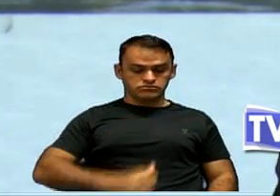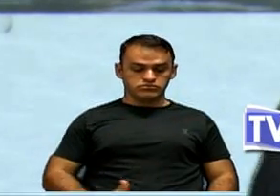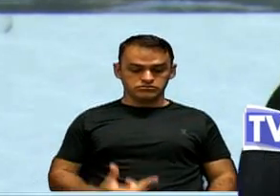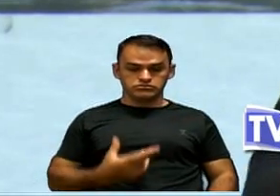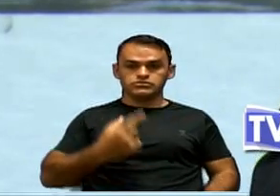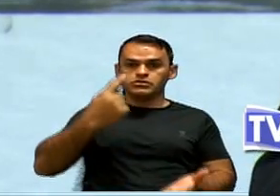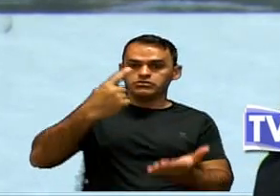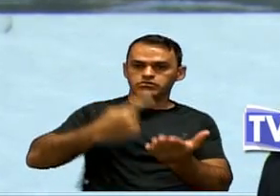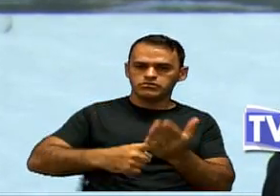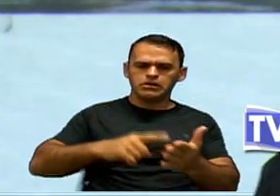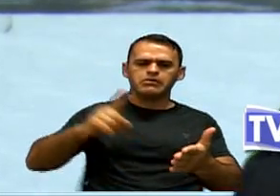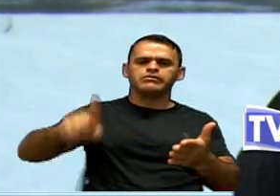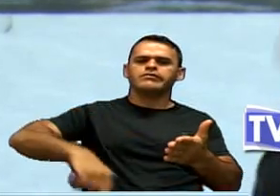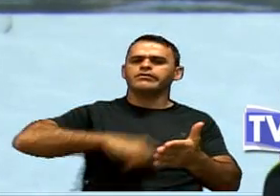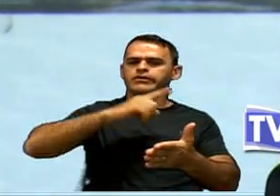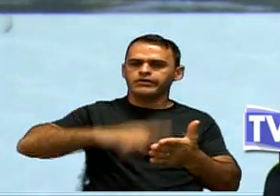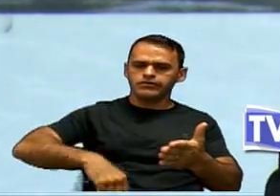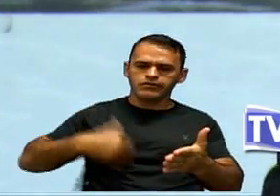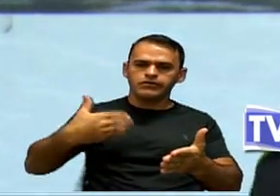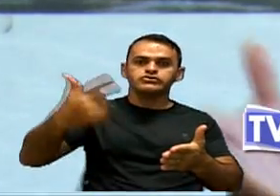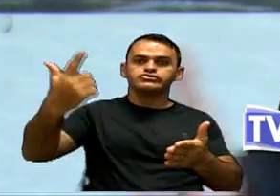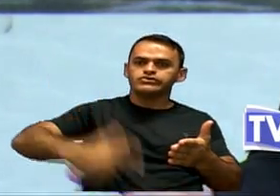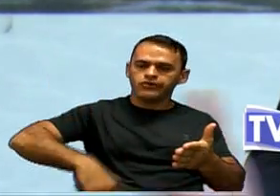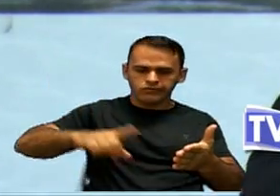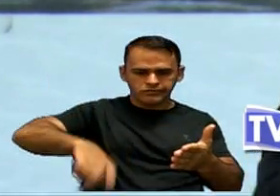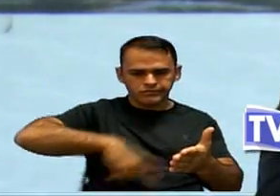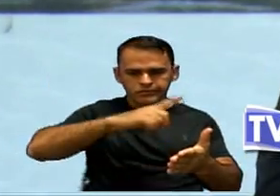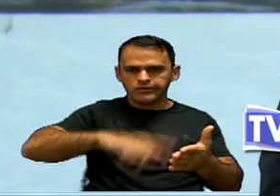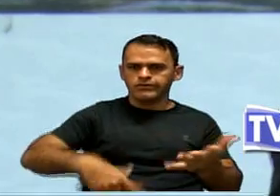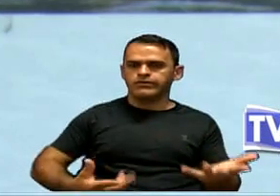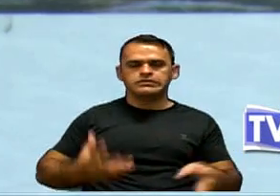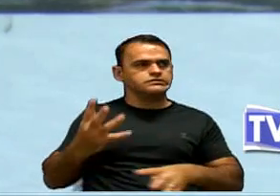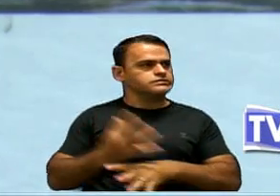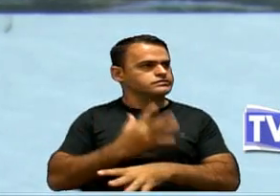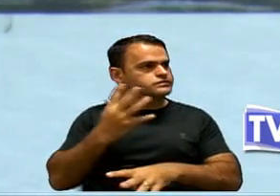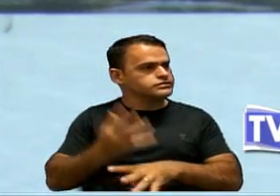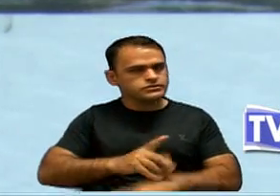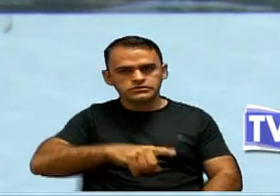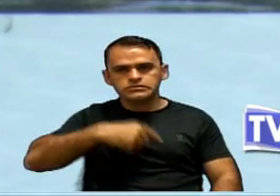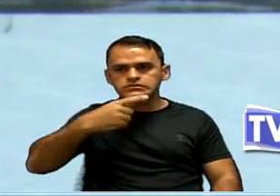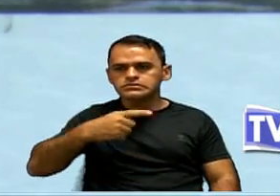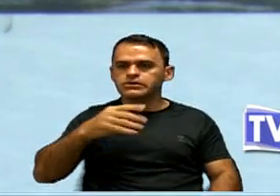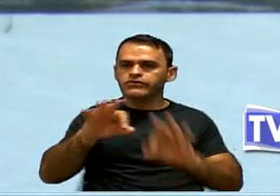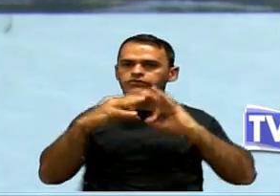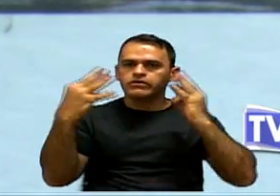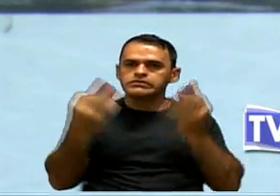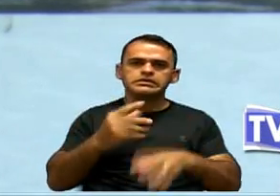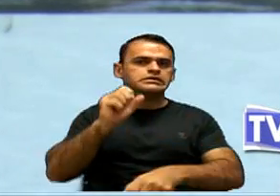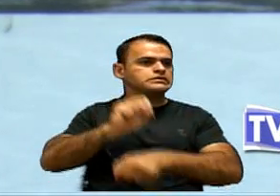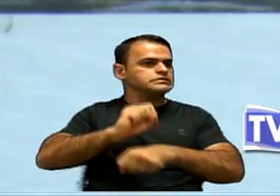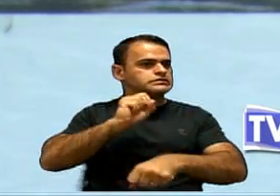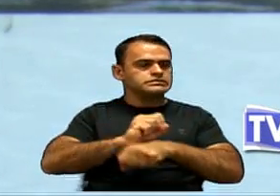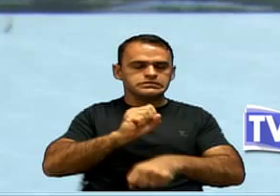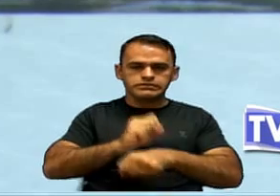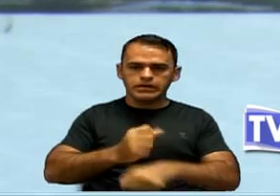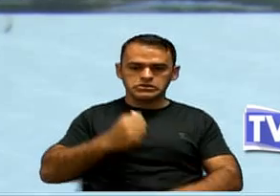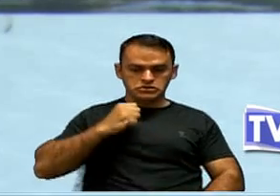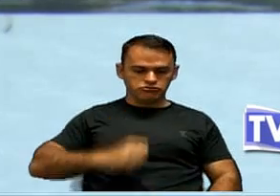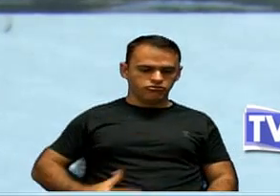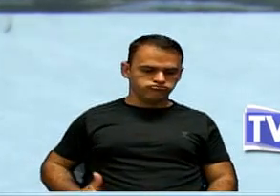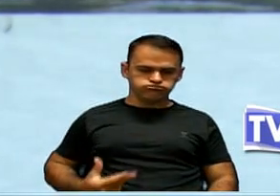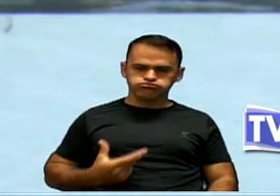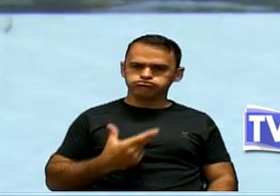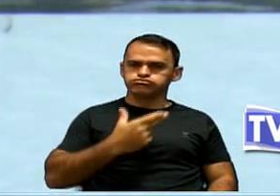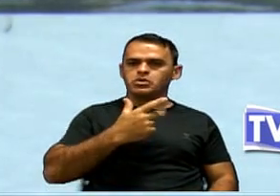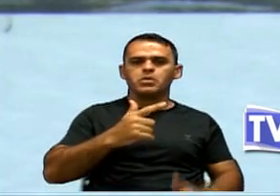marcada, foram remarcadas e depois remarcadas de novo, não há paciente que aguente. A família esperando, aguardando o momento certo para ter uma